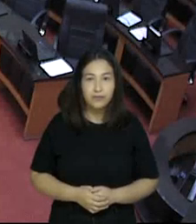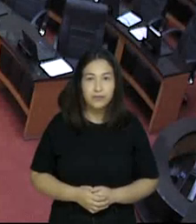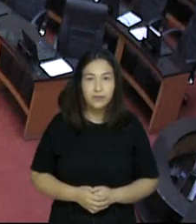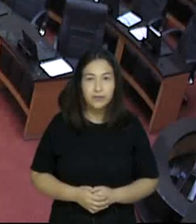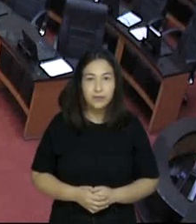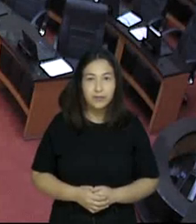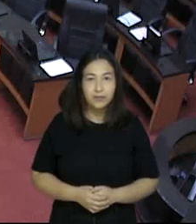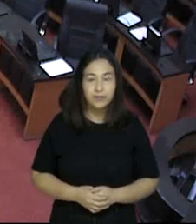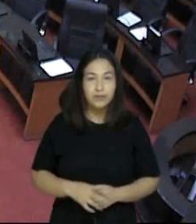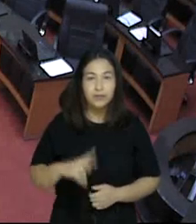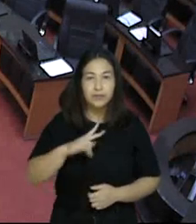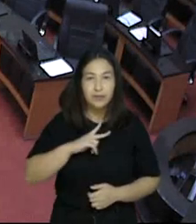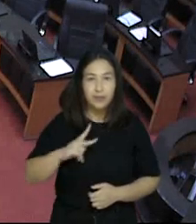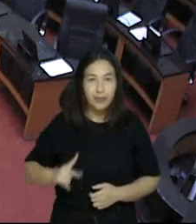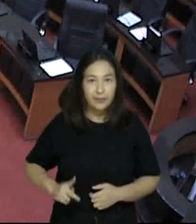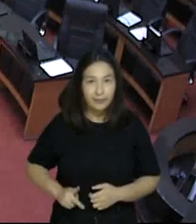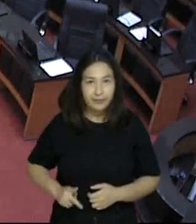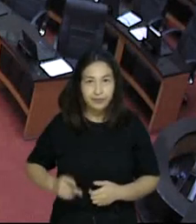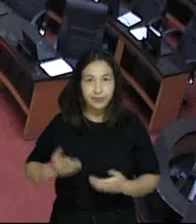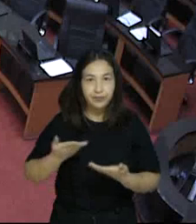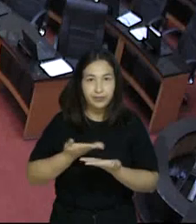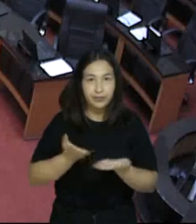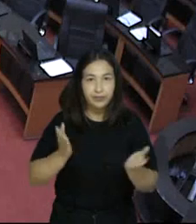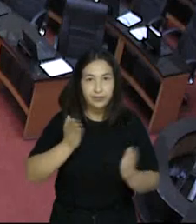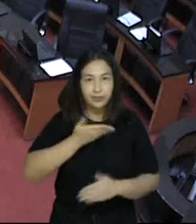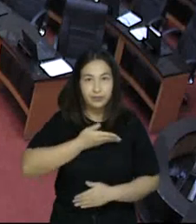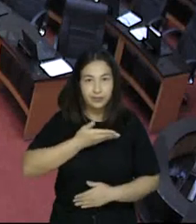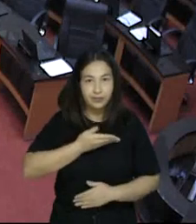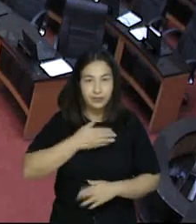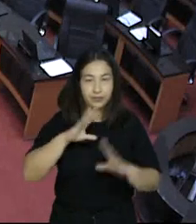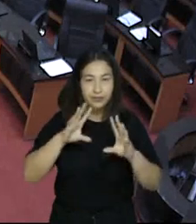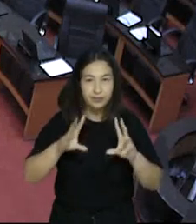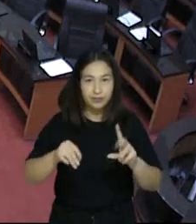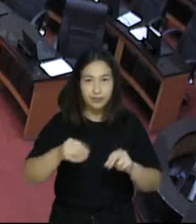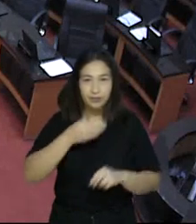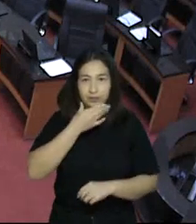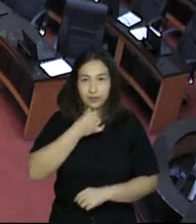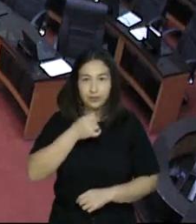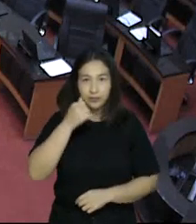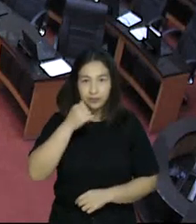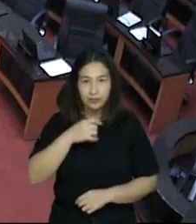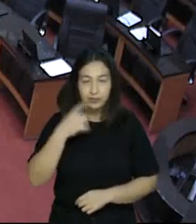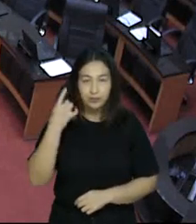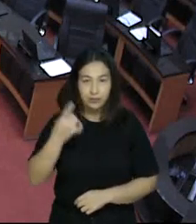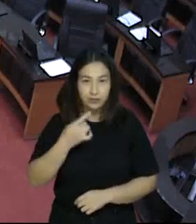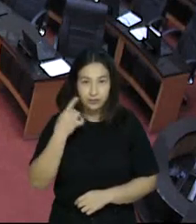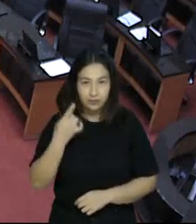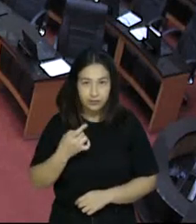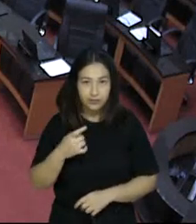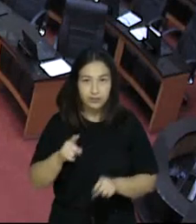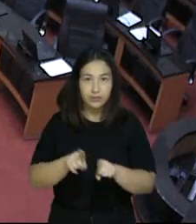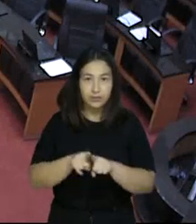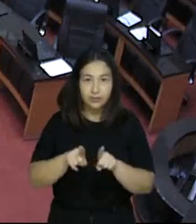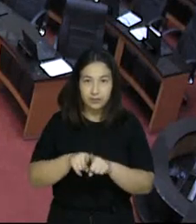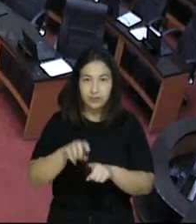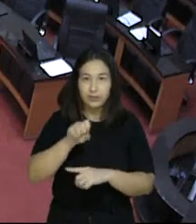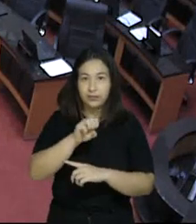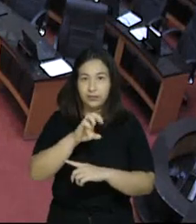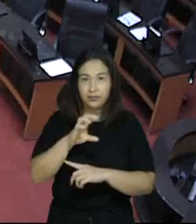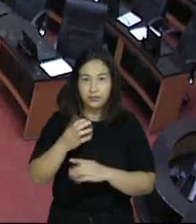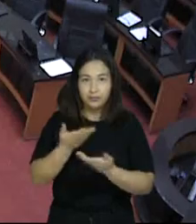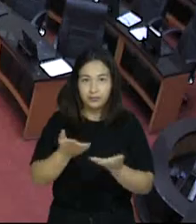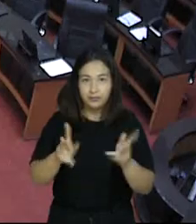Senhor presidente, nobres colegas deputados e deputadas, a todos os catarinenses que nos